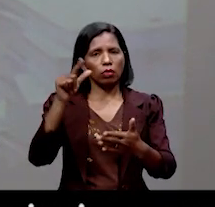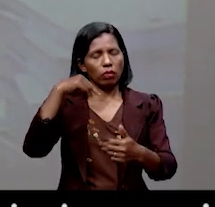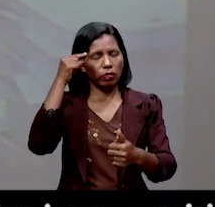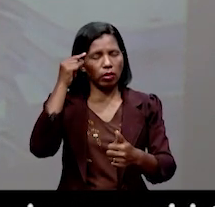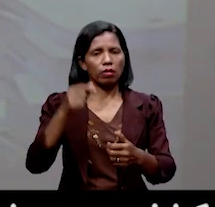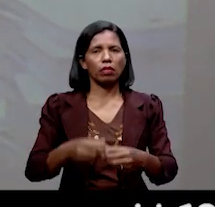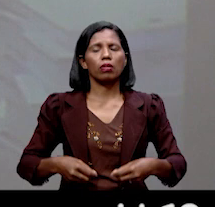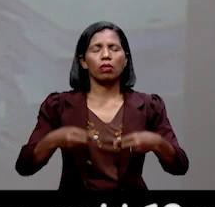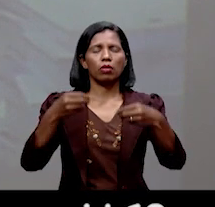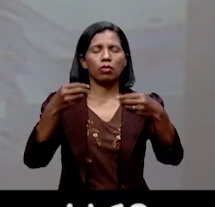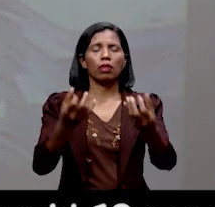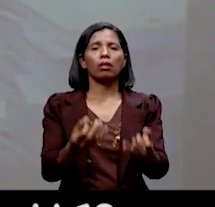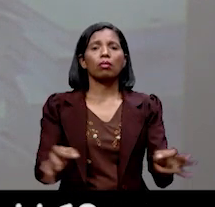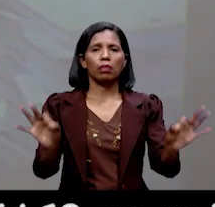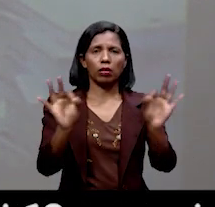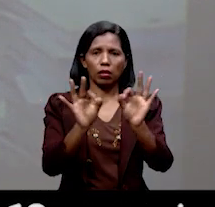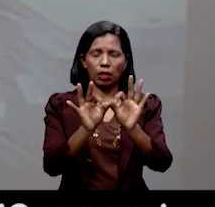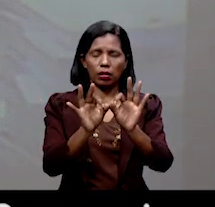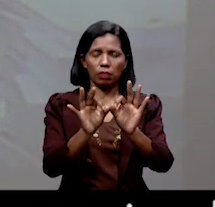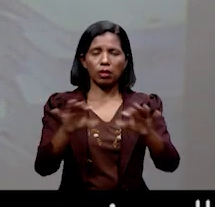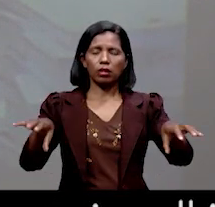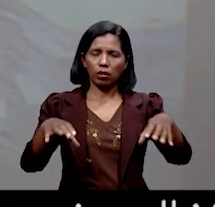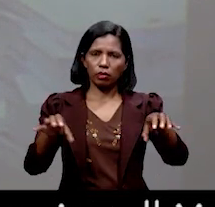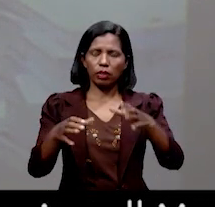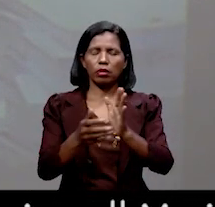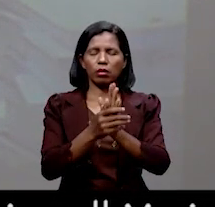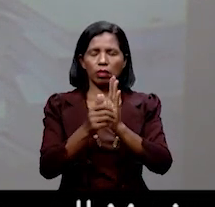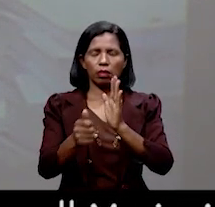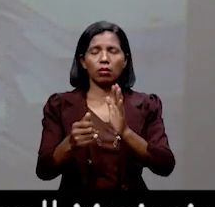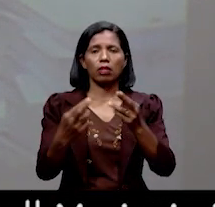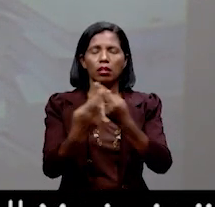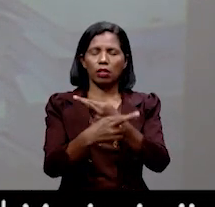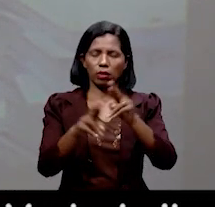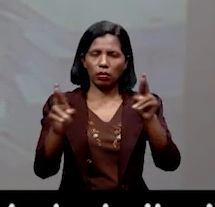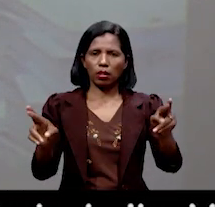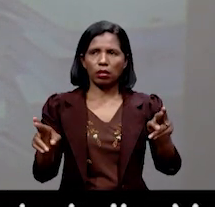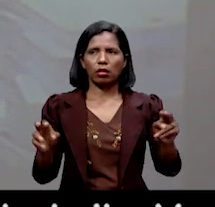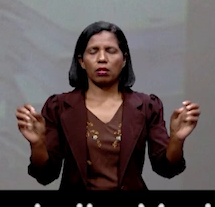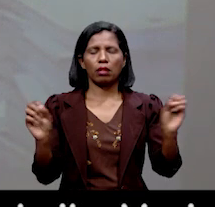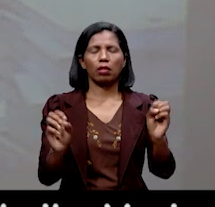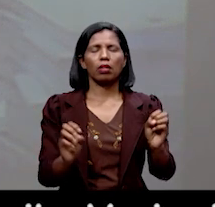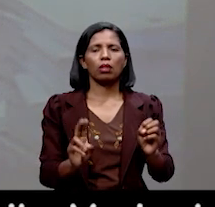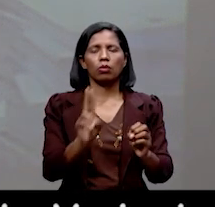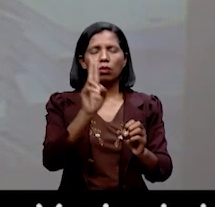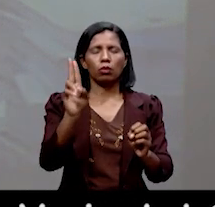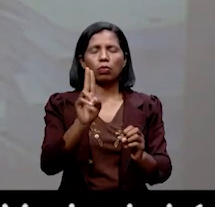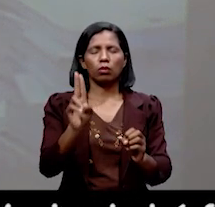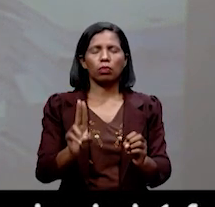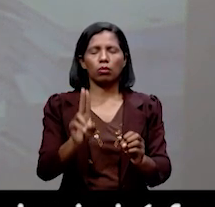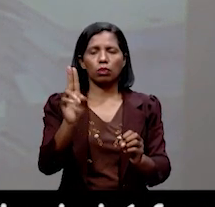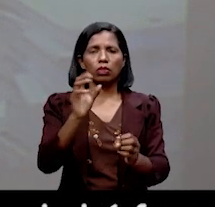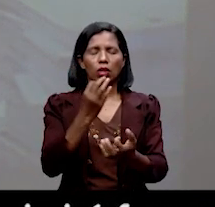o de for importância liu ba qualidade no resultado do que ba porcentagem de execução orçamento